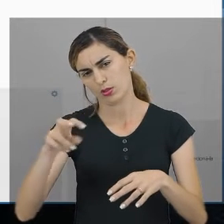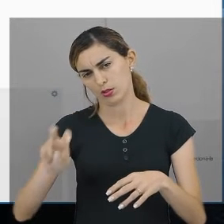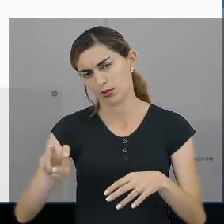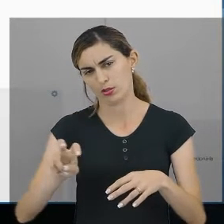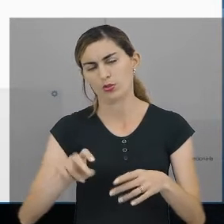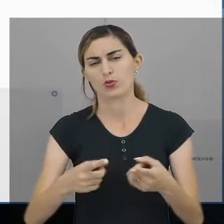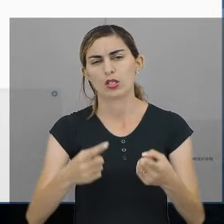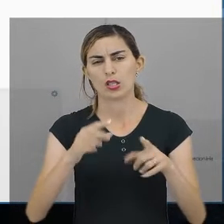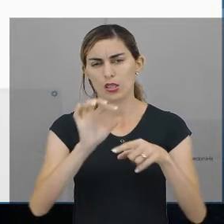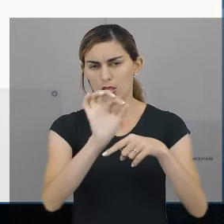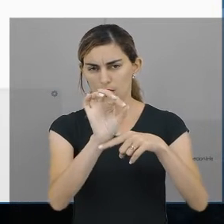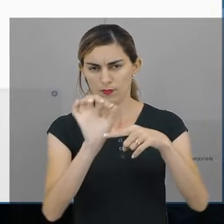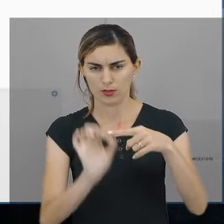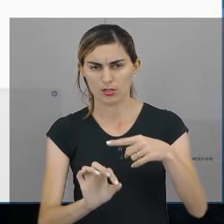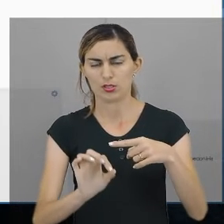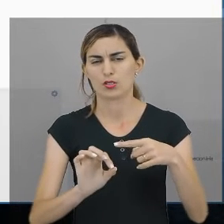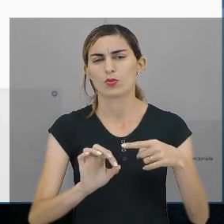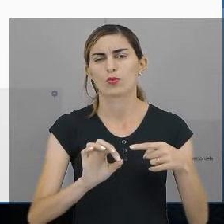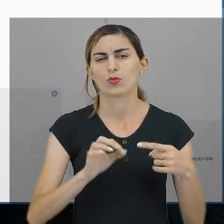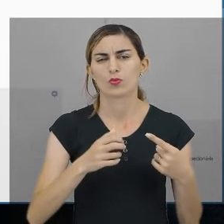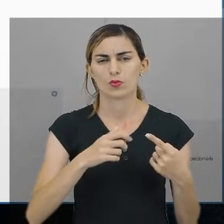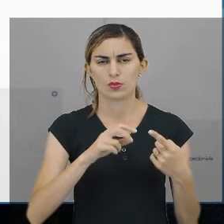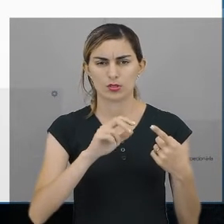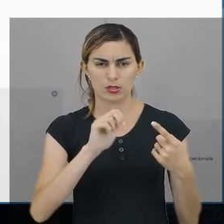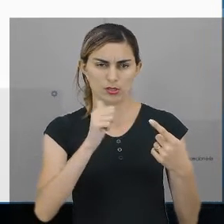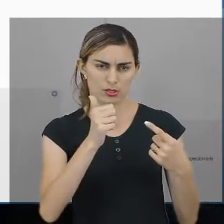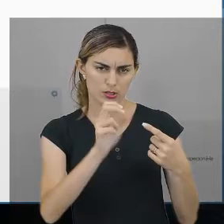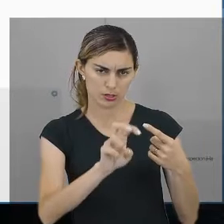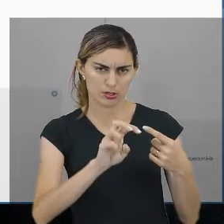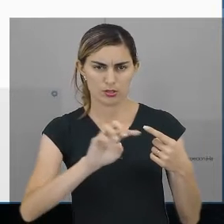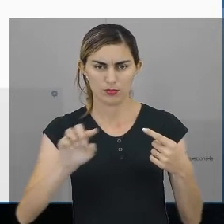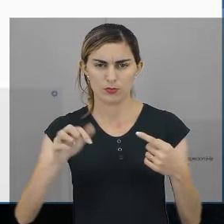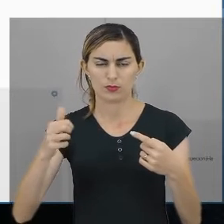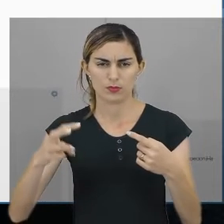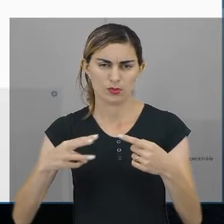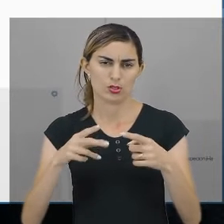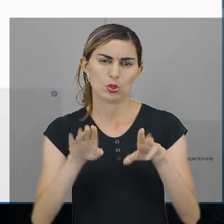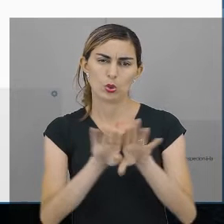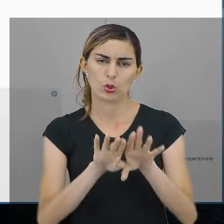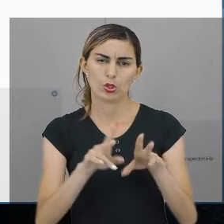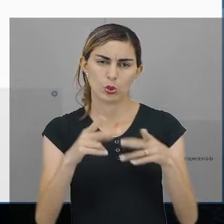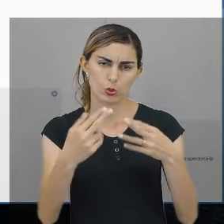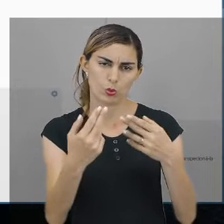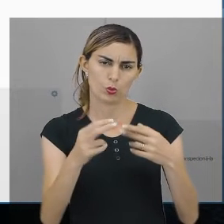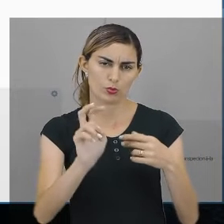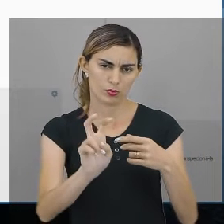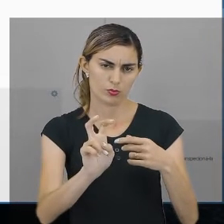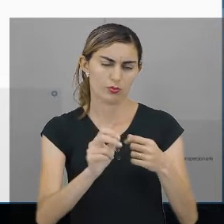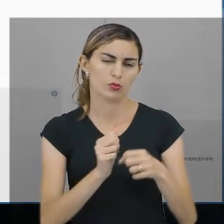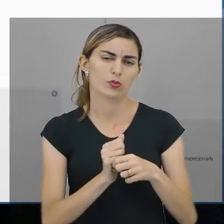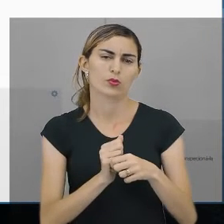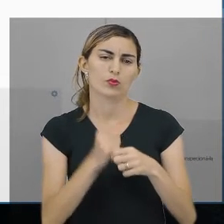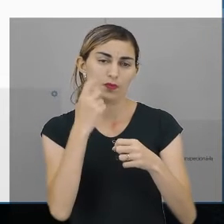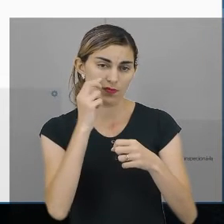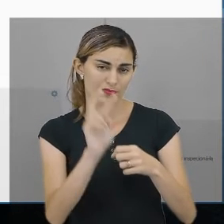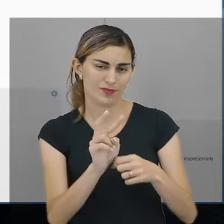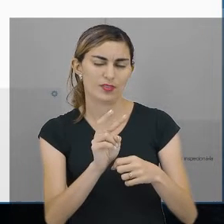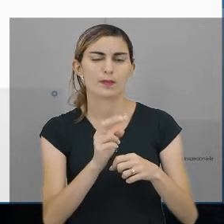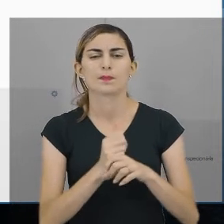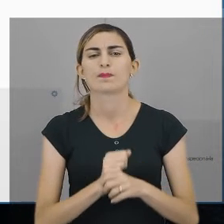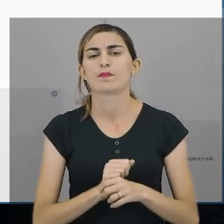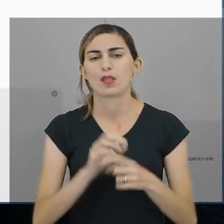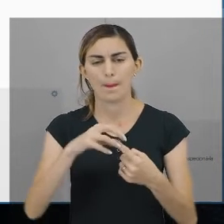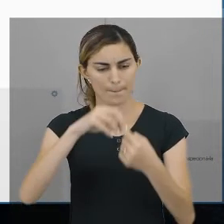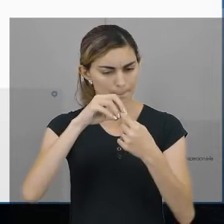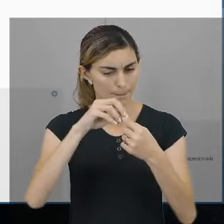5. Os operadores aritméticos, independente da linguagem, possuem uma prioridade de execução.